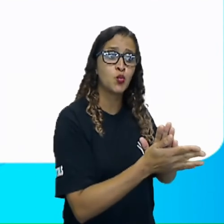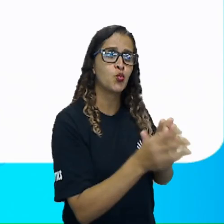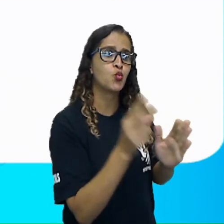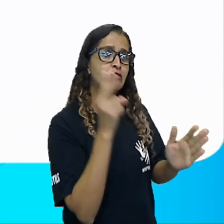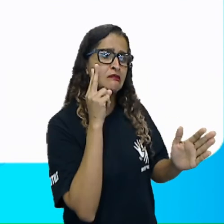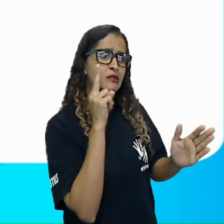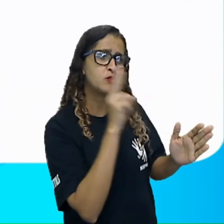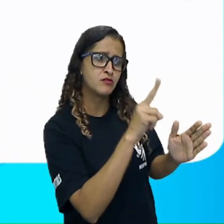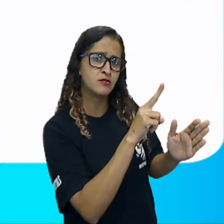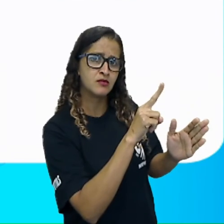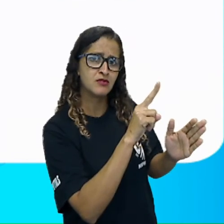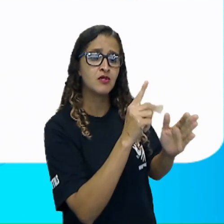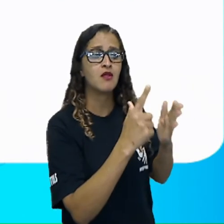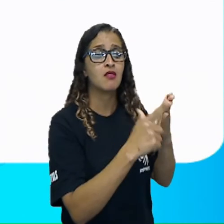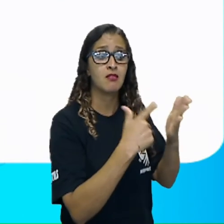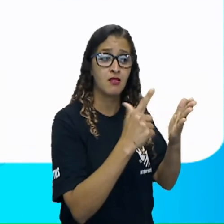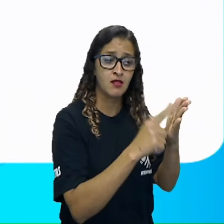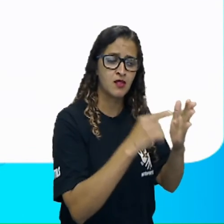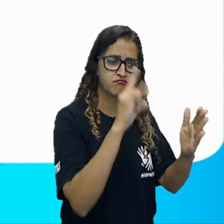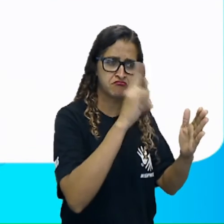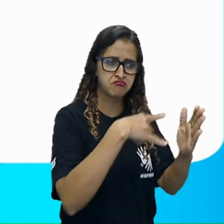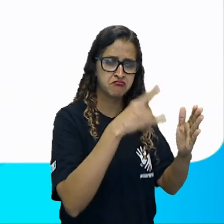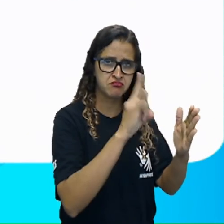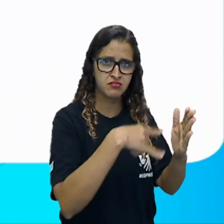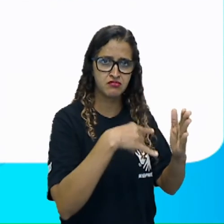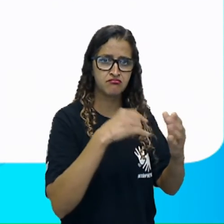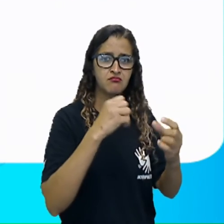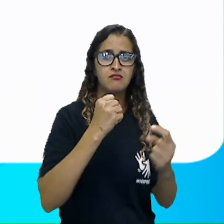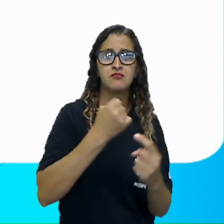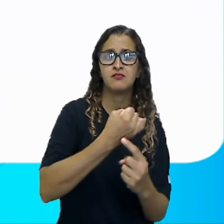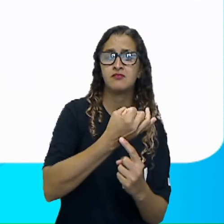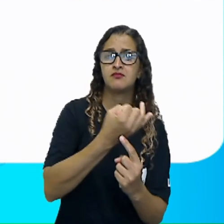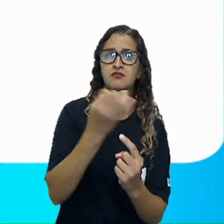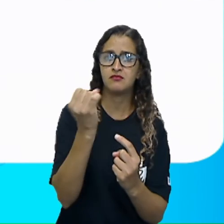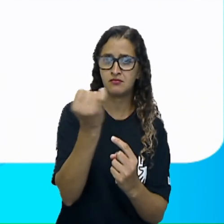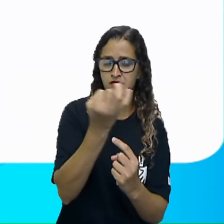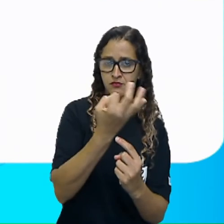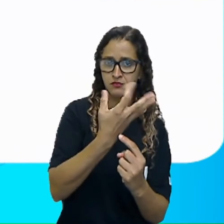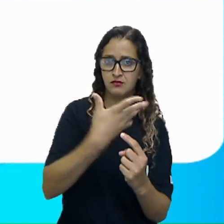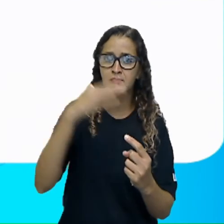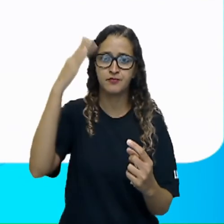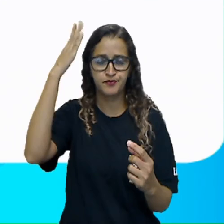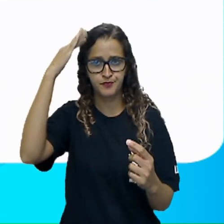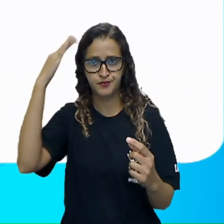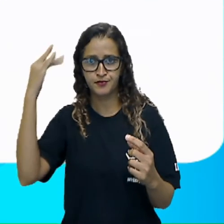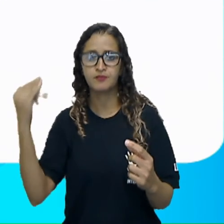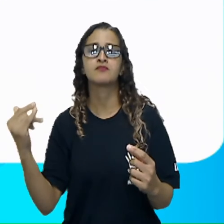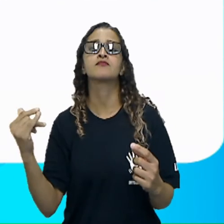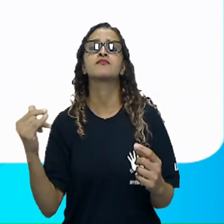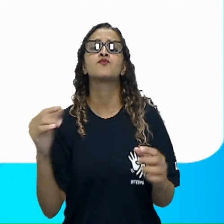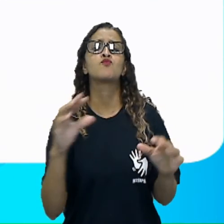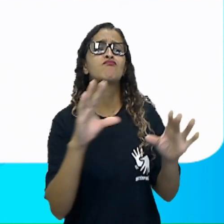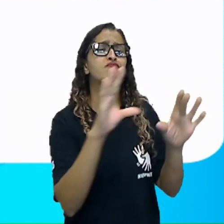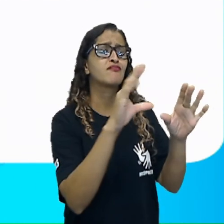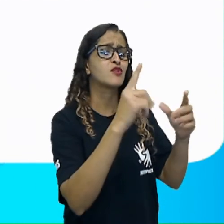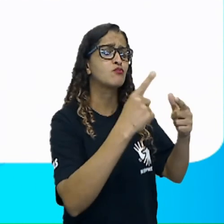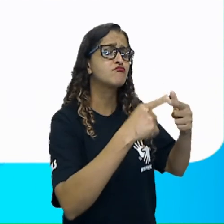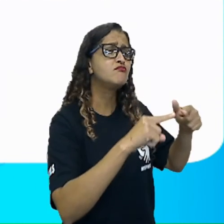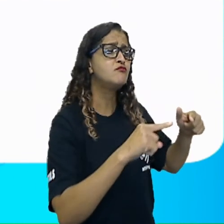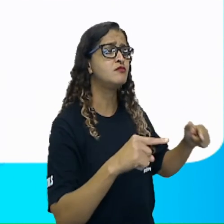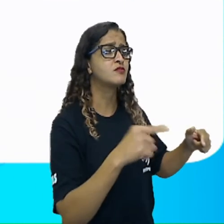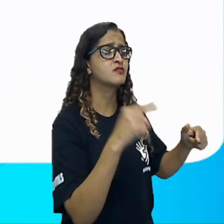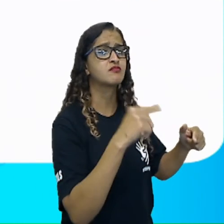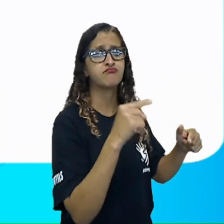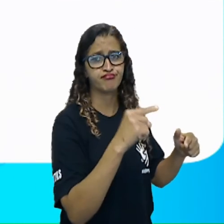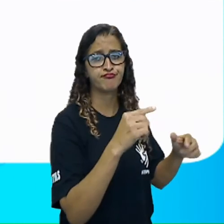texto, livros, documentos e obras raras. Quantos itens faziam parte do